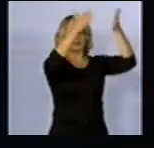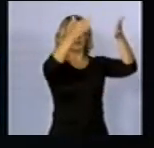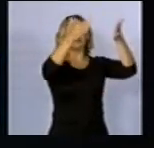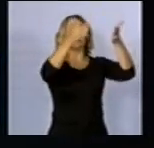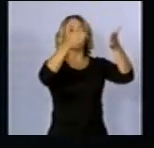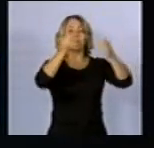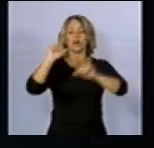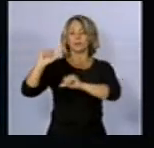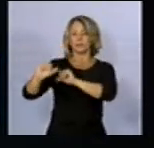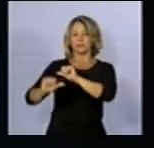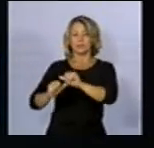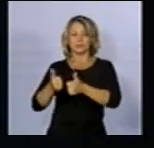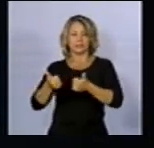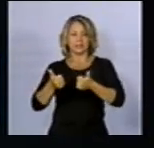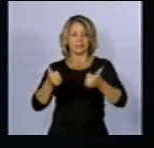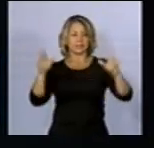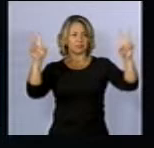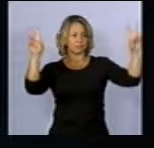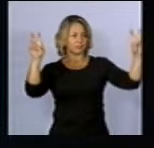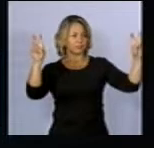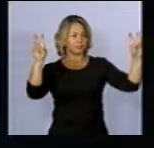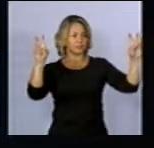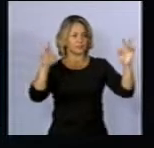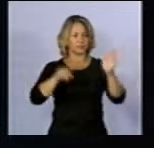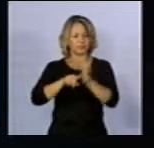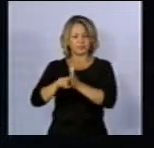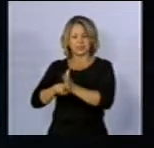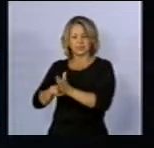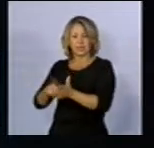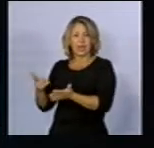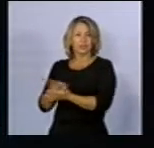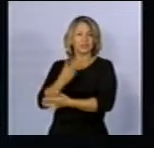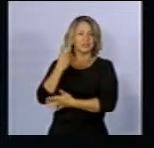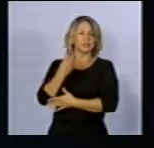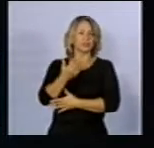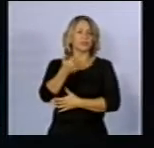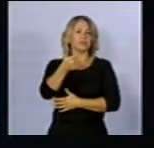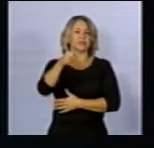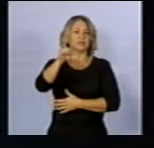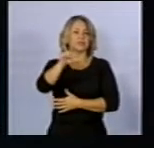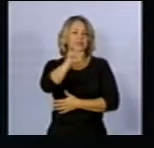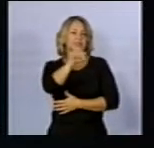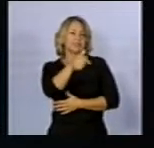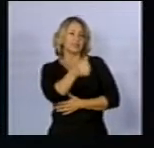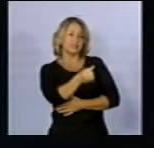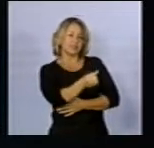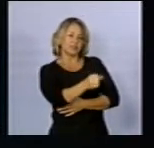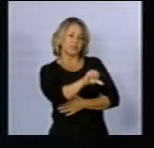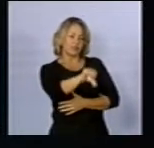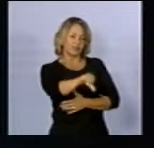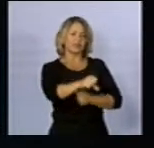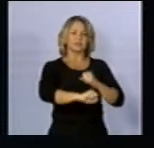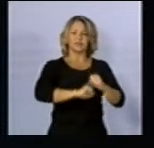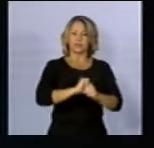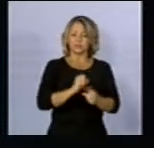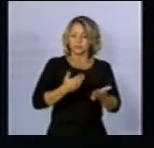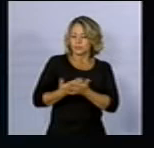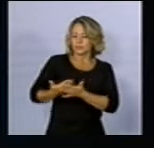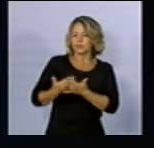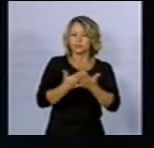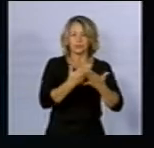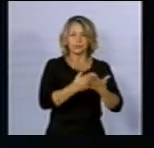Uma mudança nesse padrão de análise ocorre em 1979, um estudo pioneiro realizado por